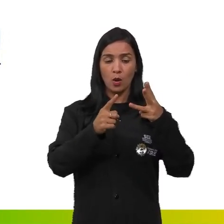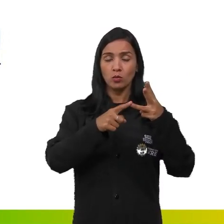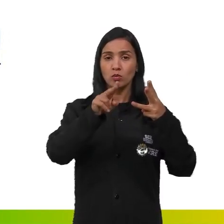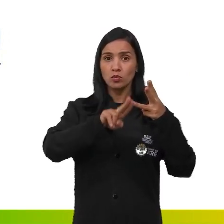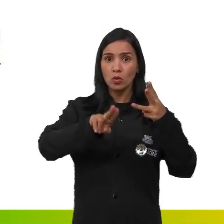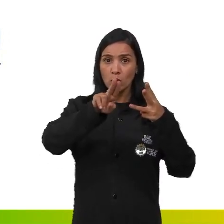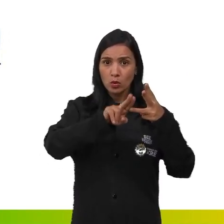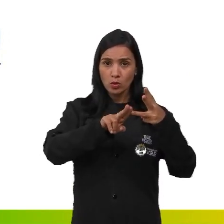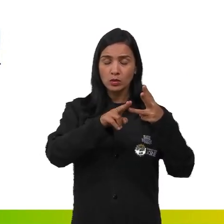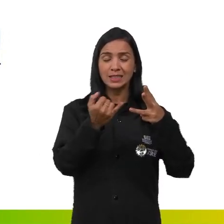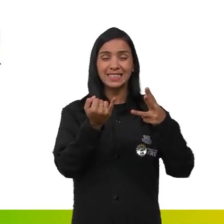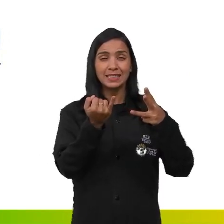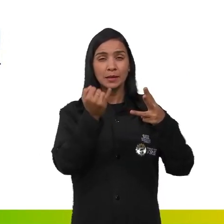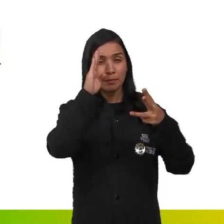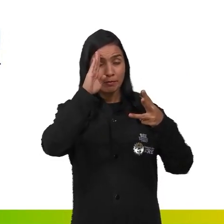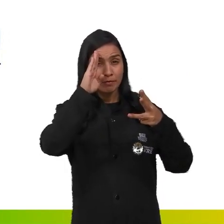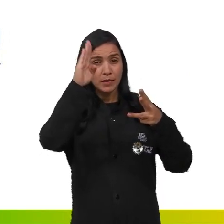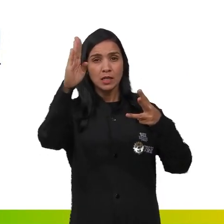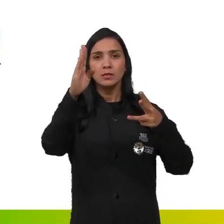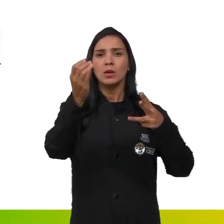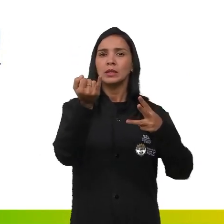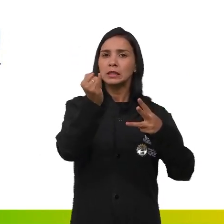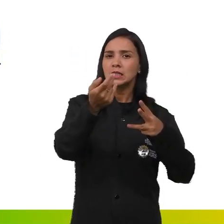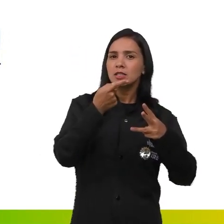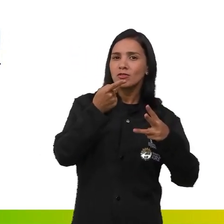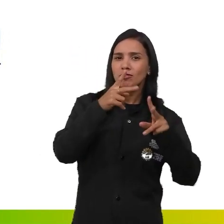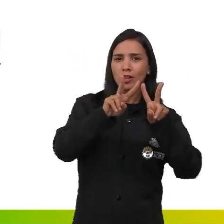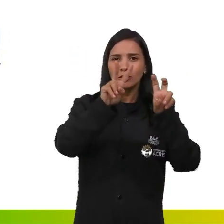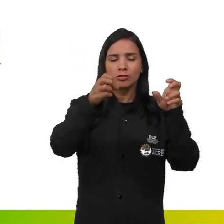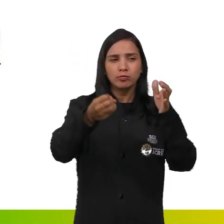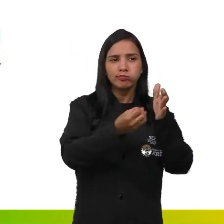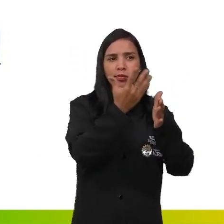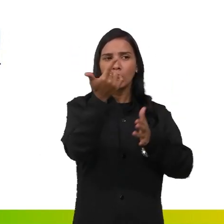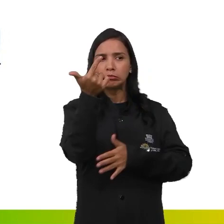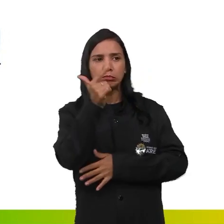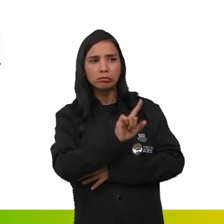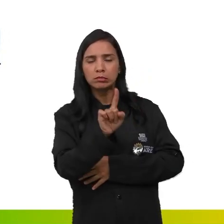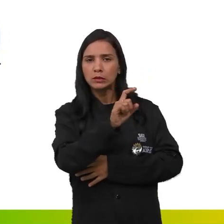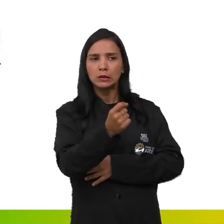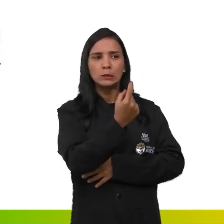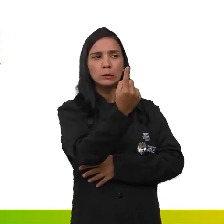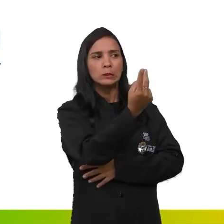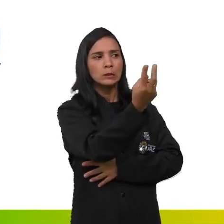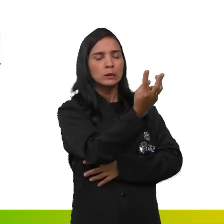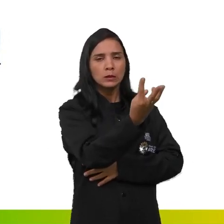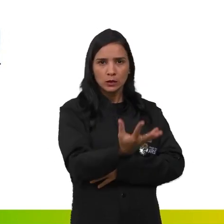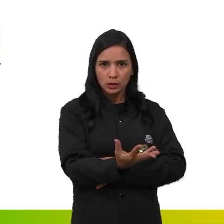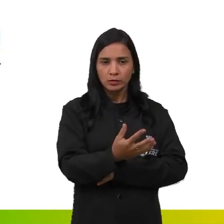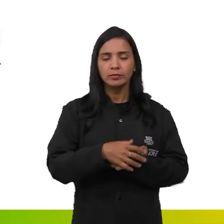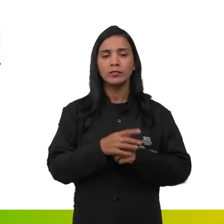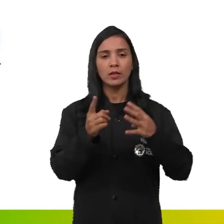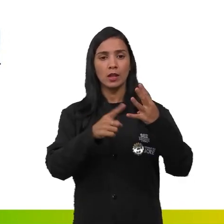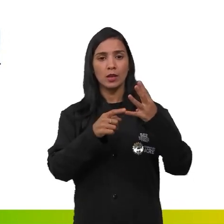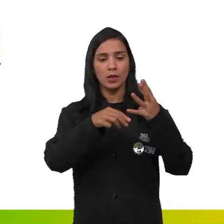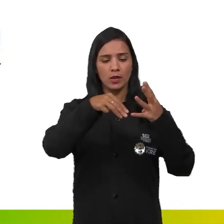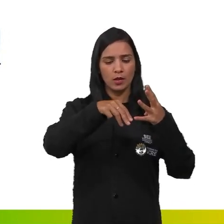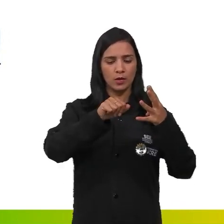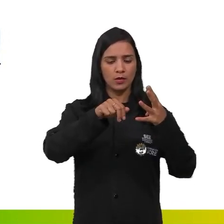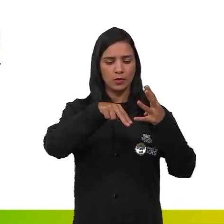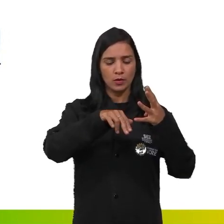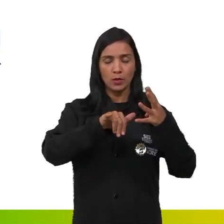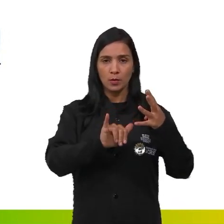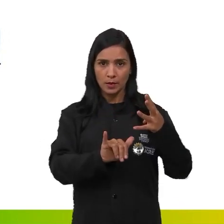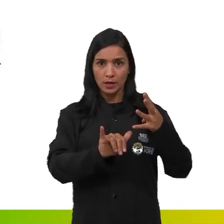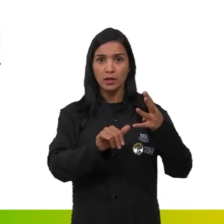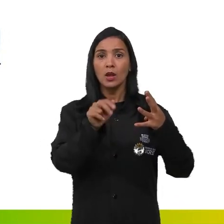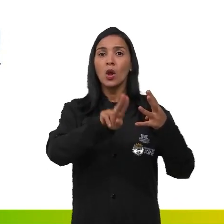você está falando de algo incontável. O many nós utilizamos com coisas, até